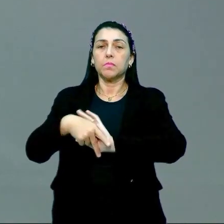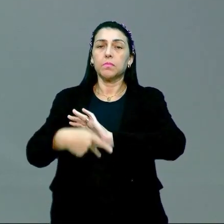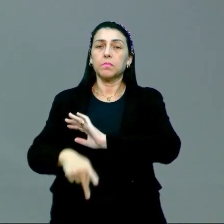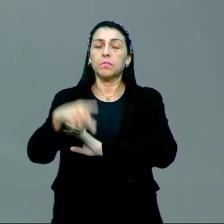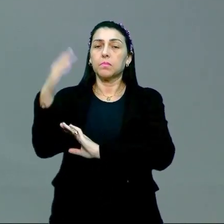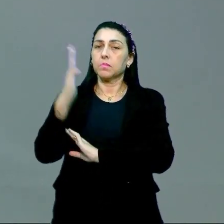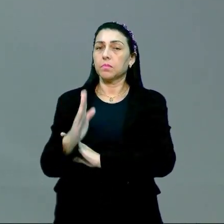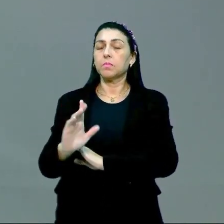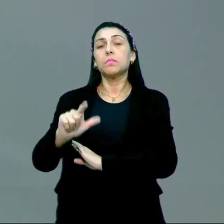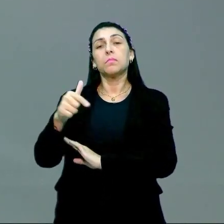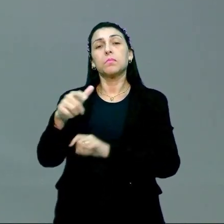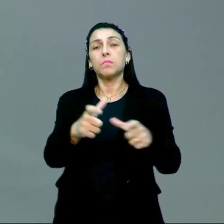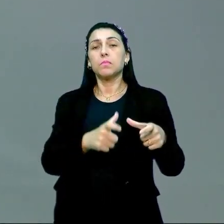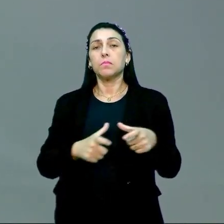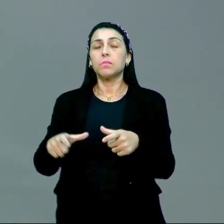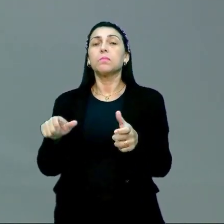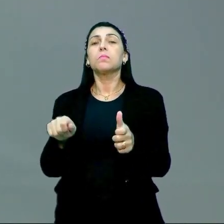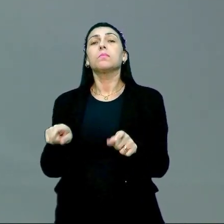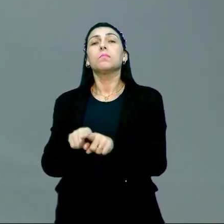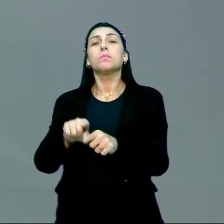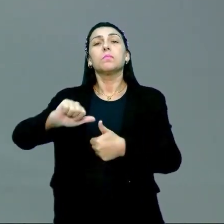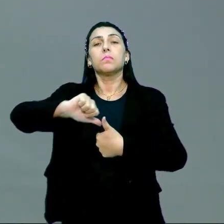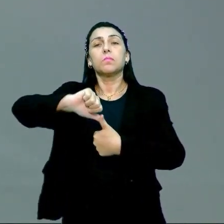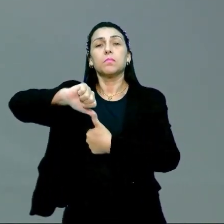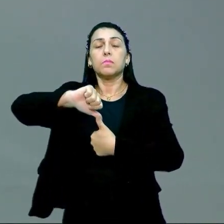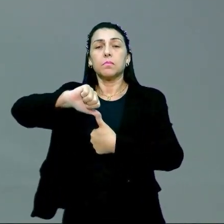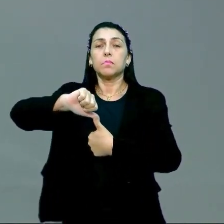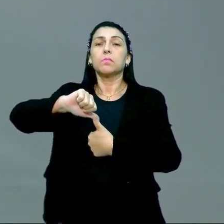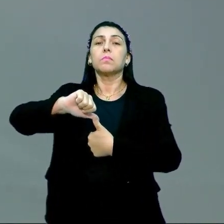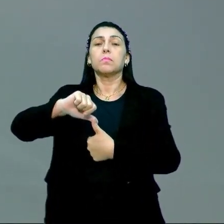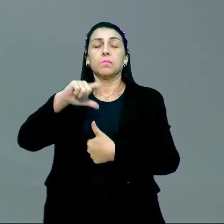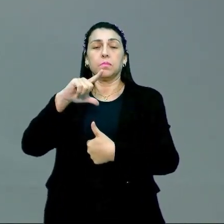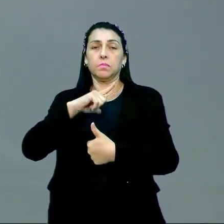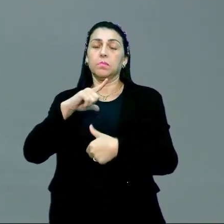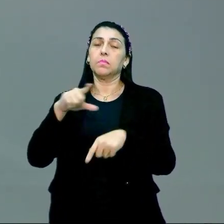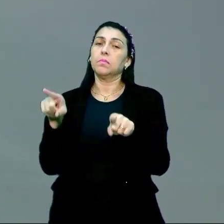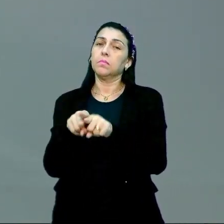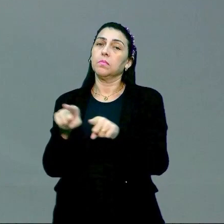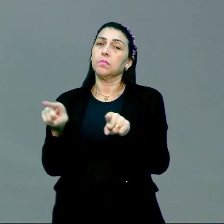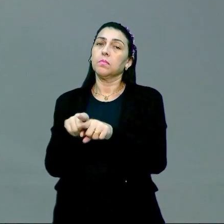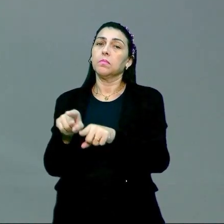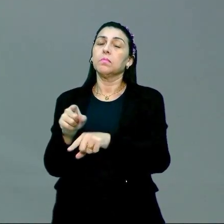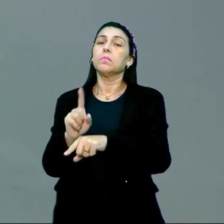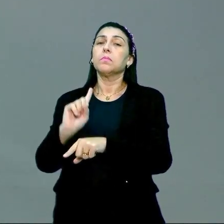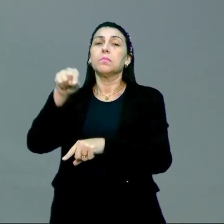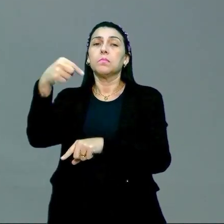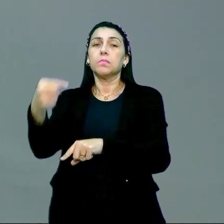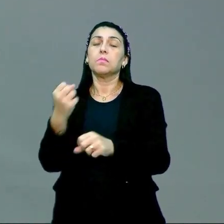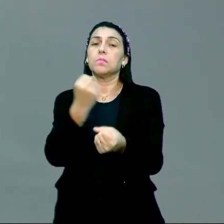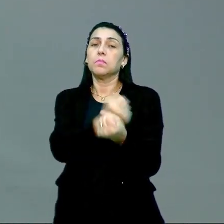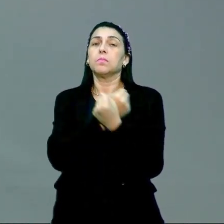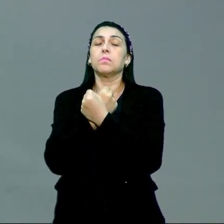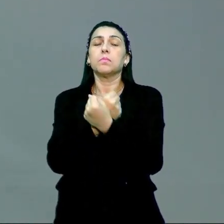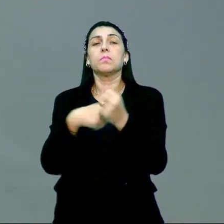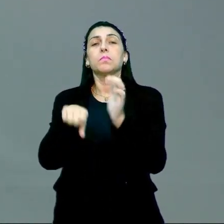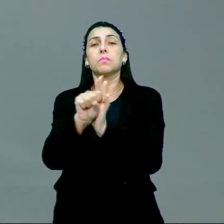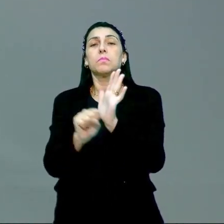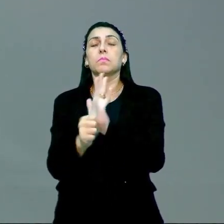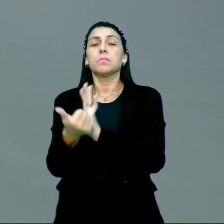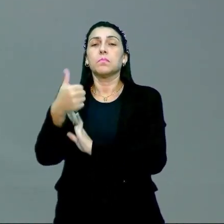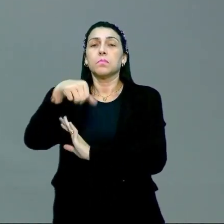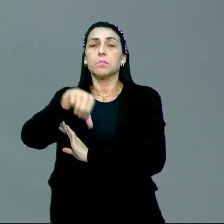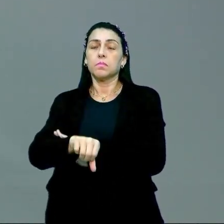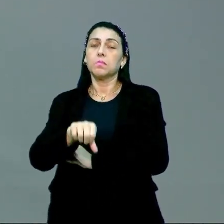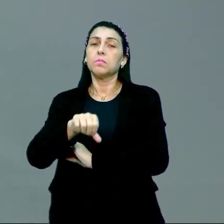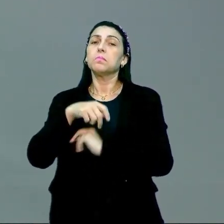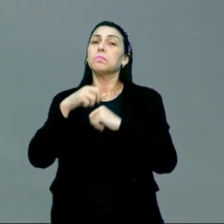Brasil e em outras localidades das Américas. Temos também no pós-escravidão, lá por volta do século XIX, a gente